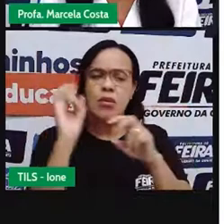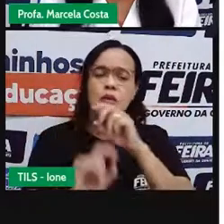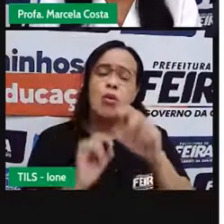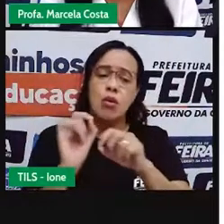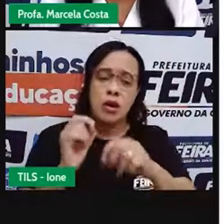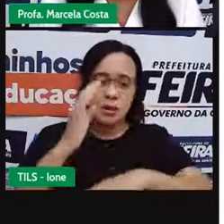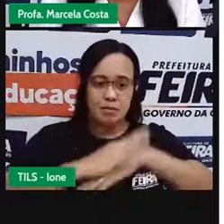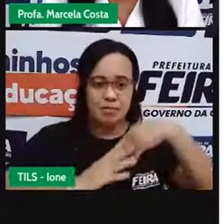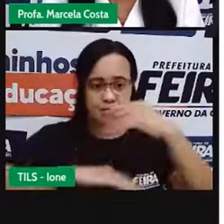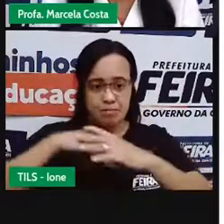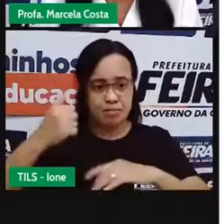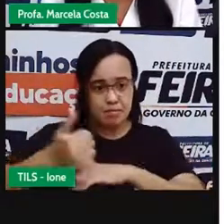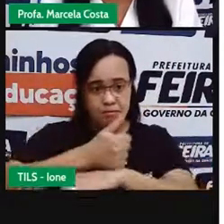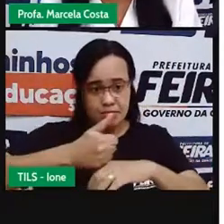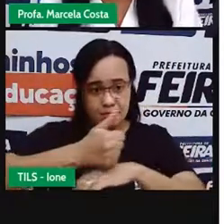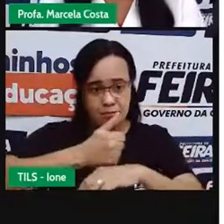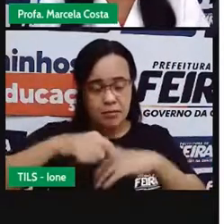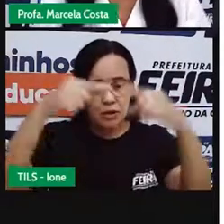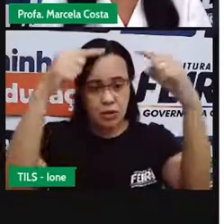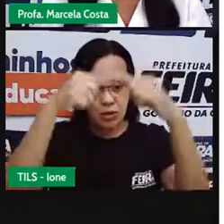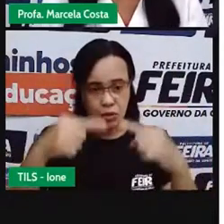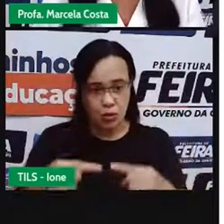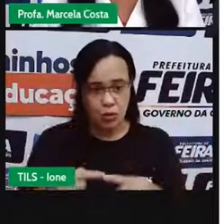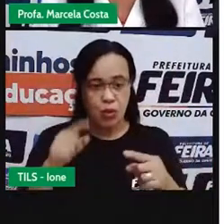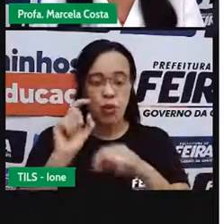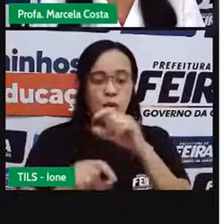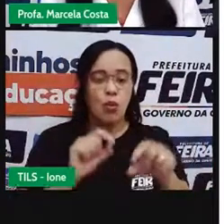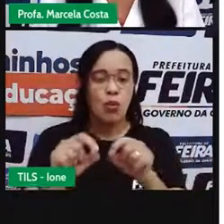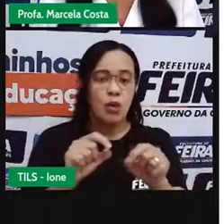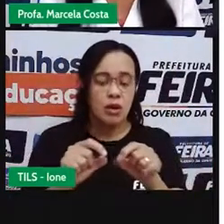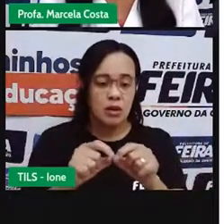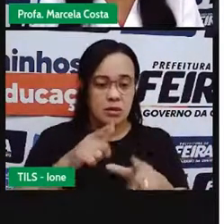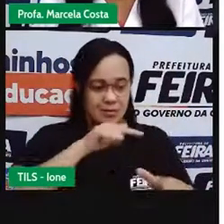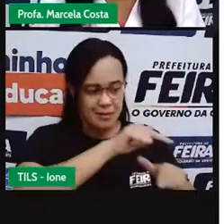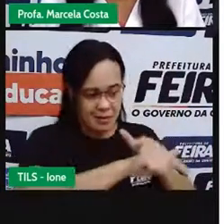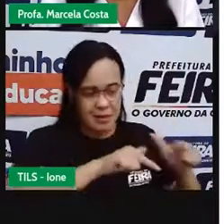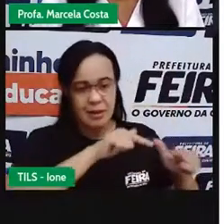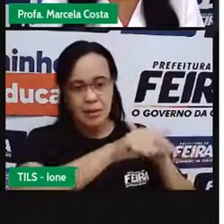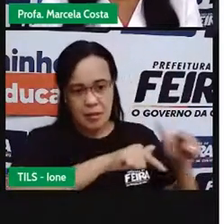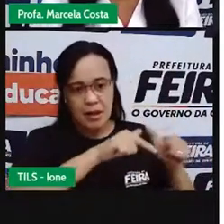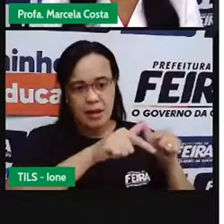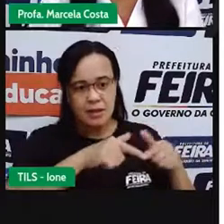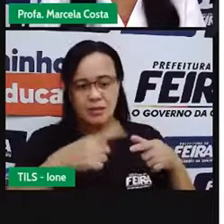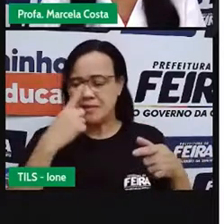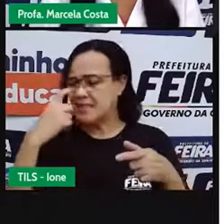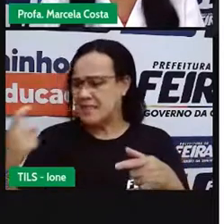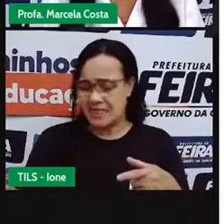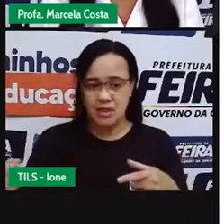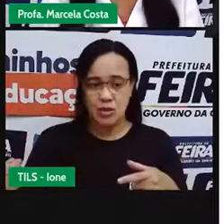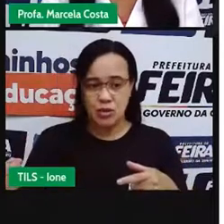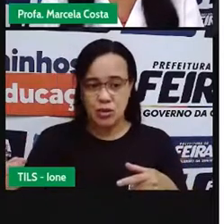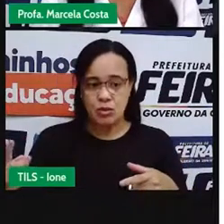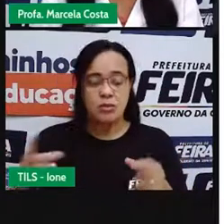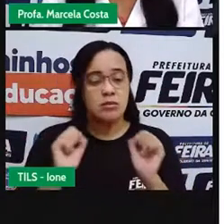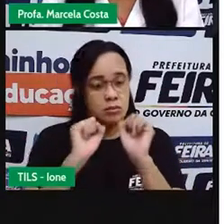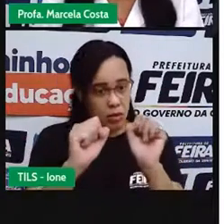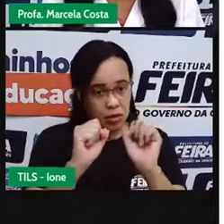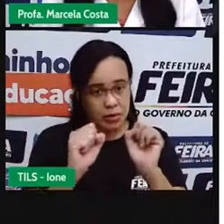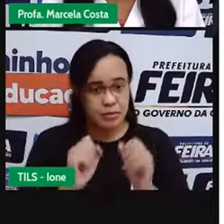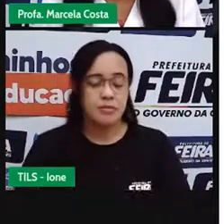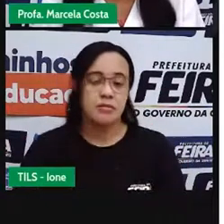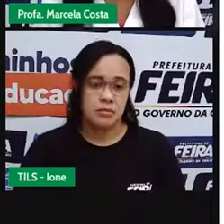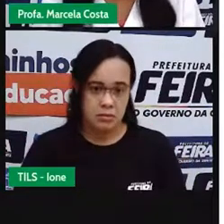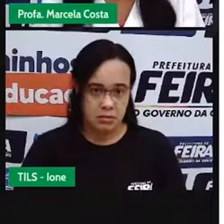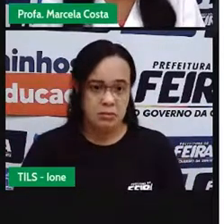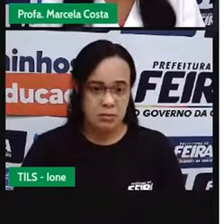são as profissões relacionadas ao trabalho direto com o lixo. E o que, que a